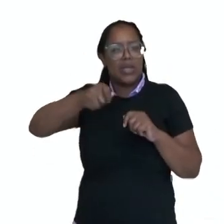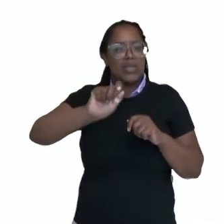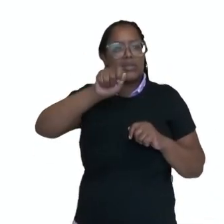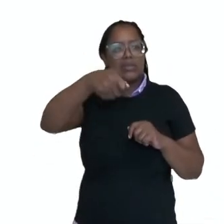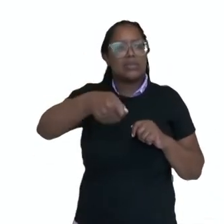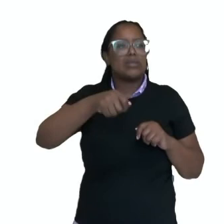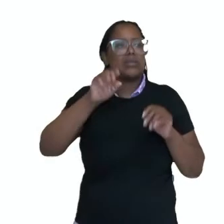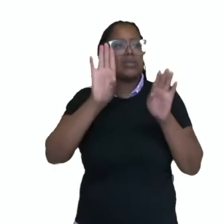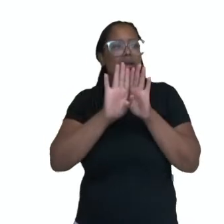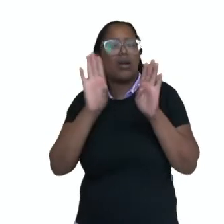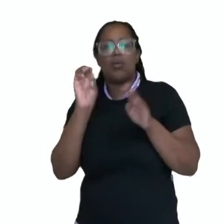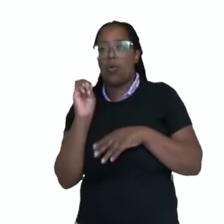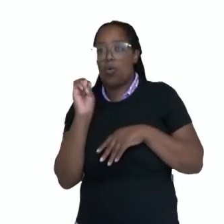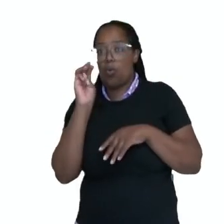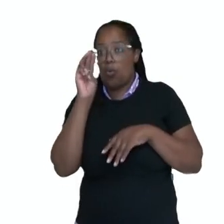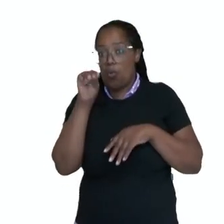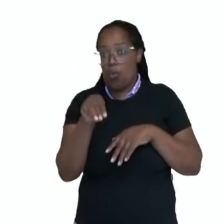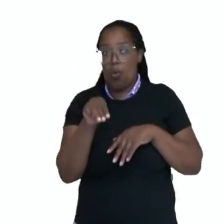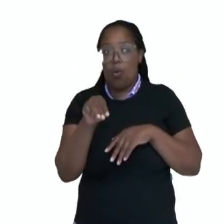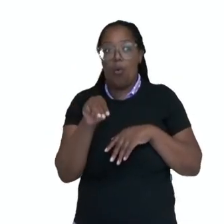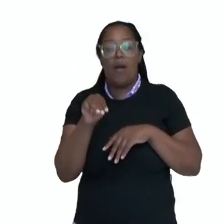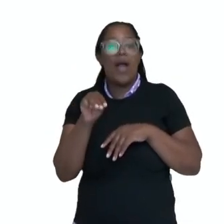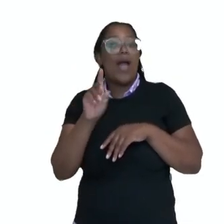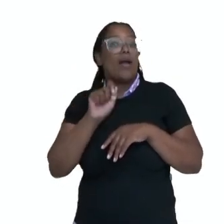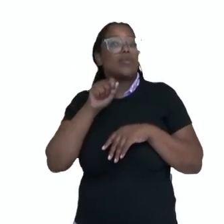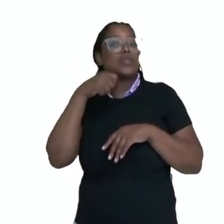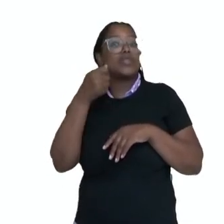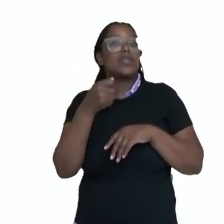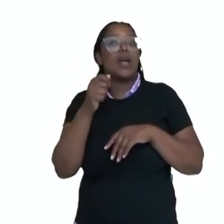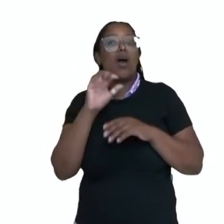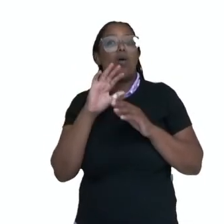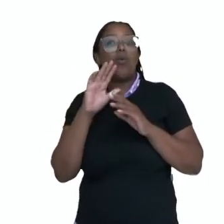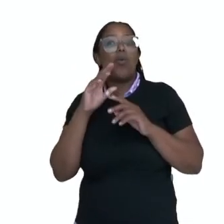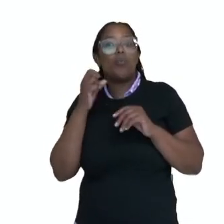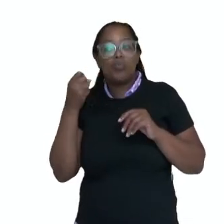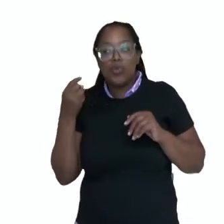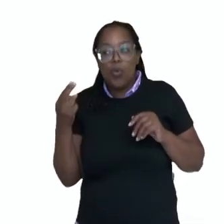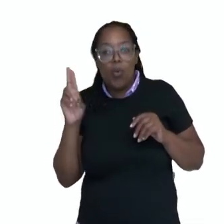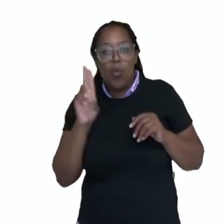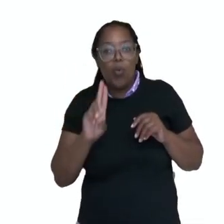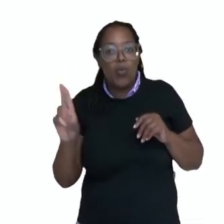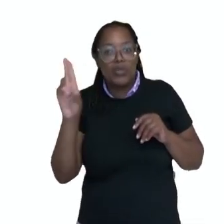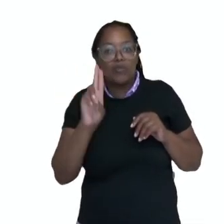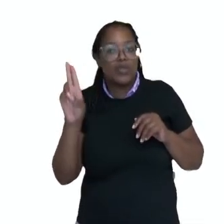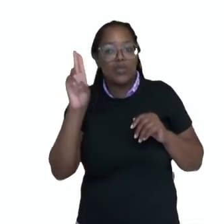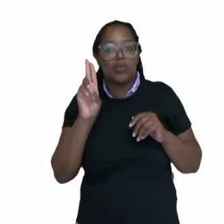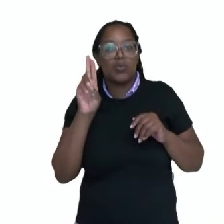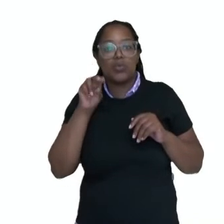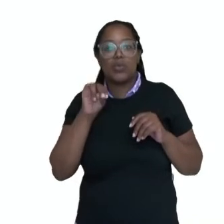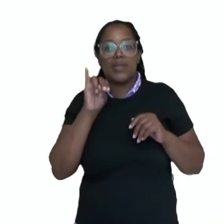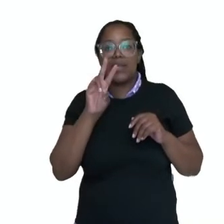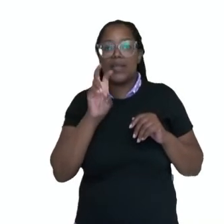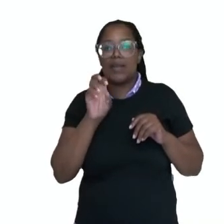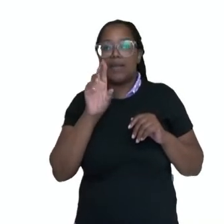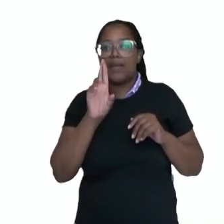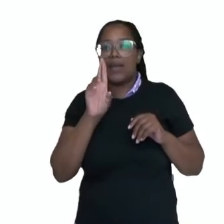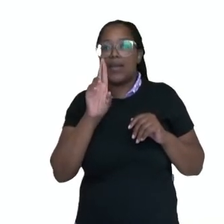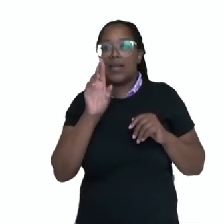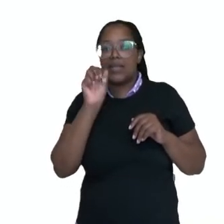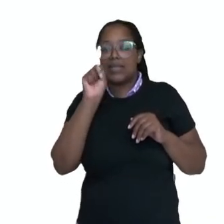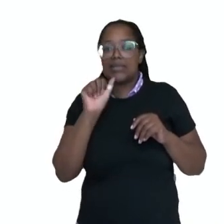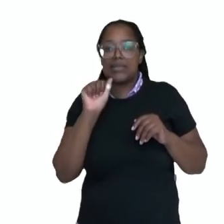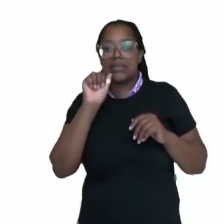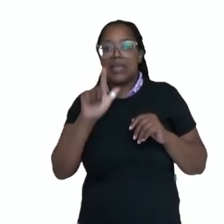O Om é o símbolo universal do yoga. Vocês já viram o pessoal falando Om, né? É considerado